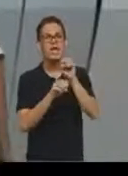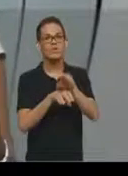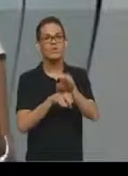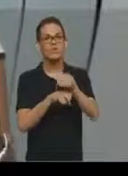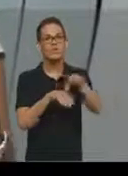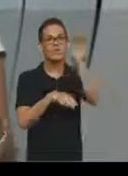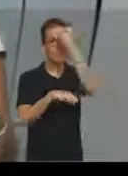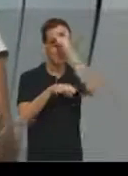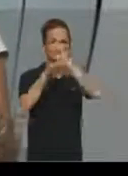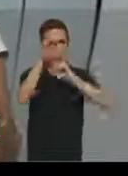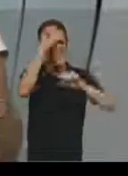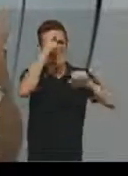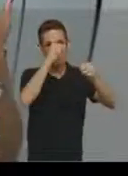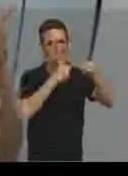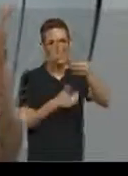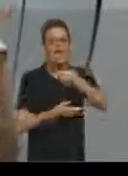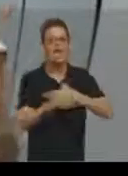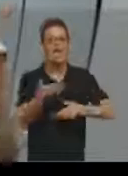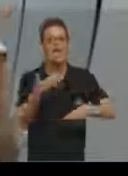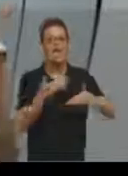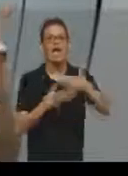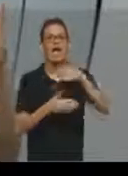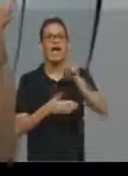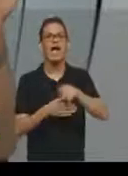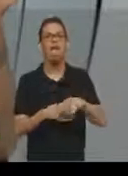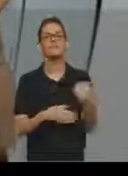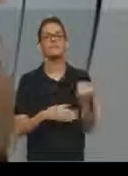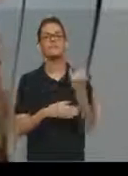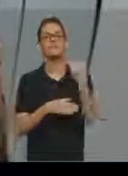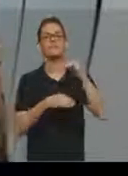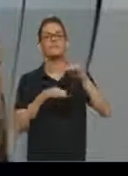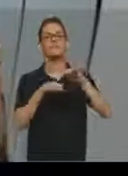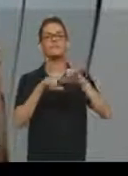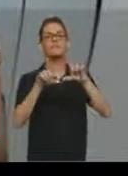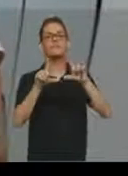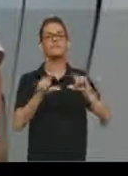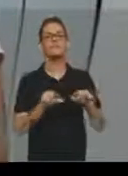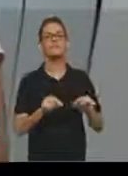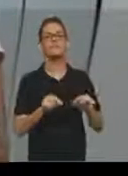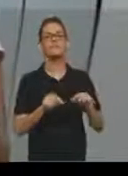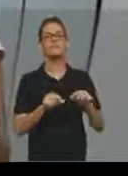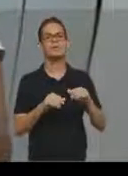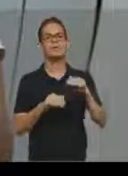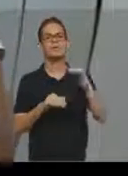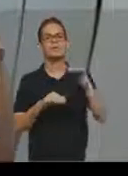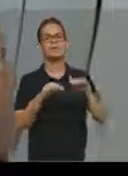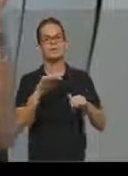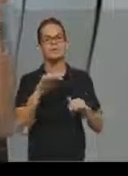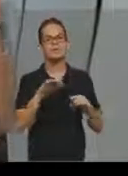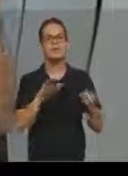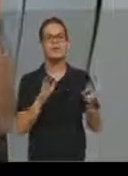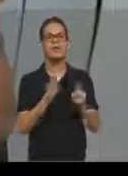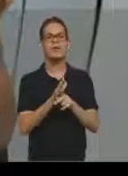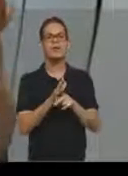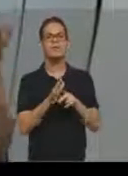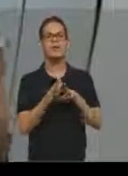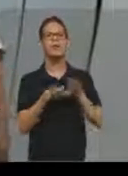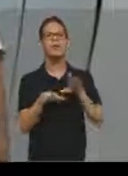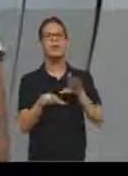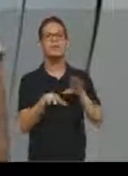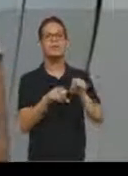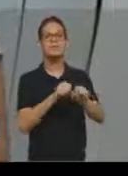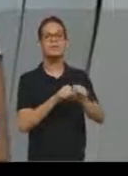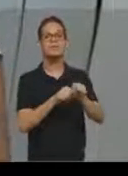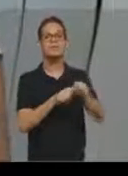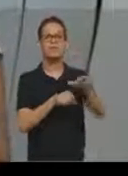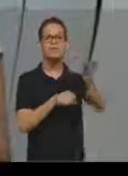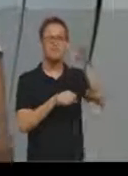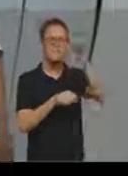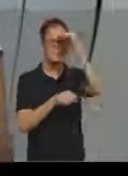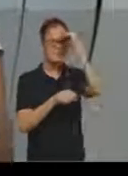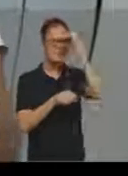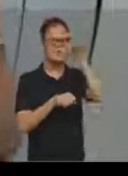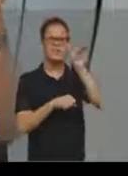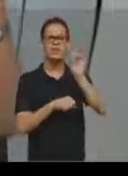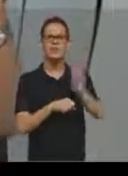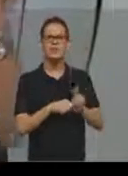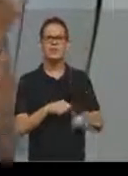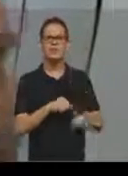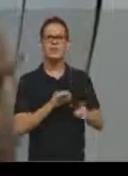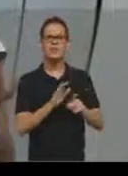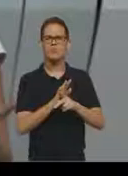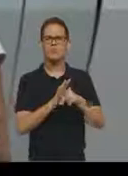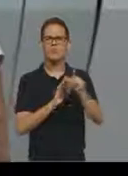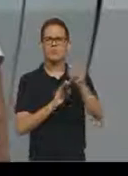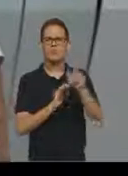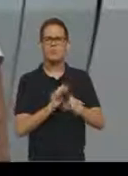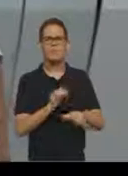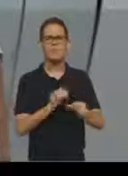né? Então, tanto a educação como uma forma de formação da pessoa, uma forma de garantia de direitos, né? Como uma